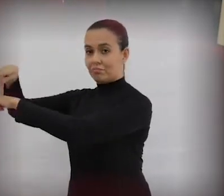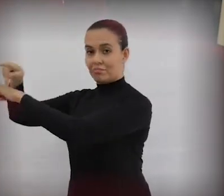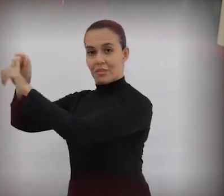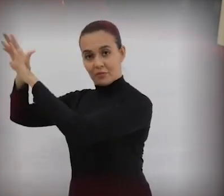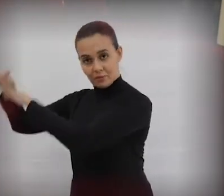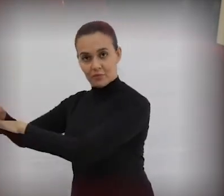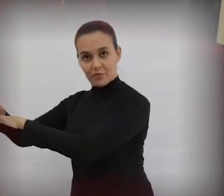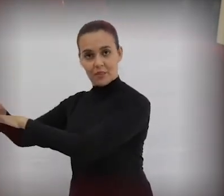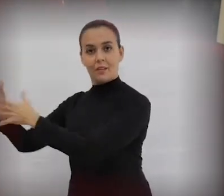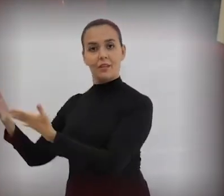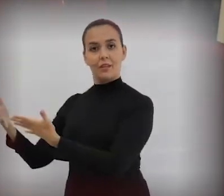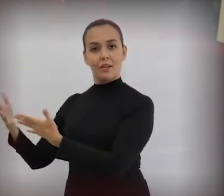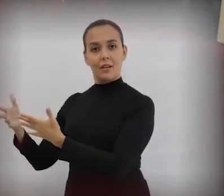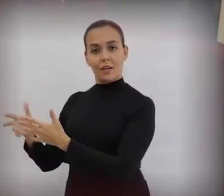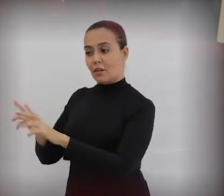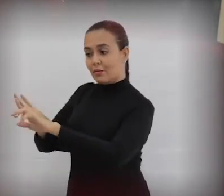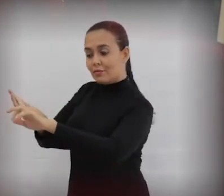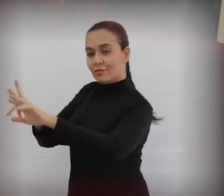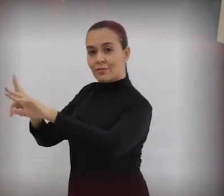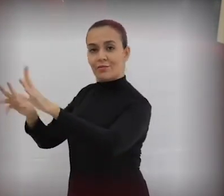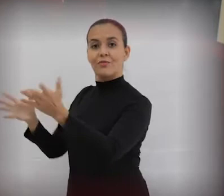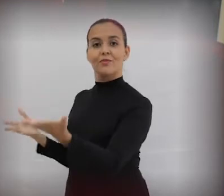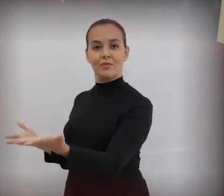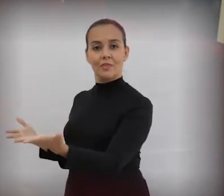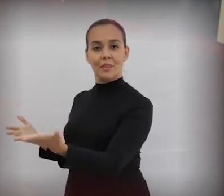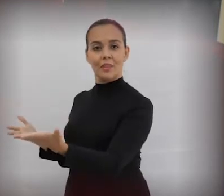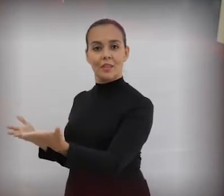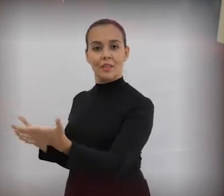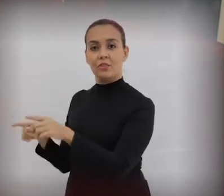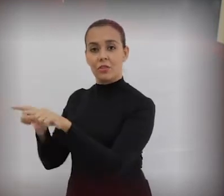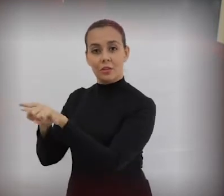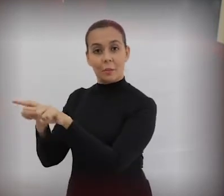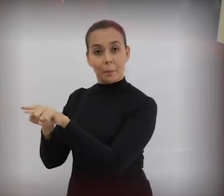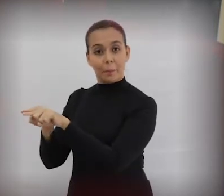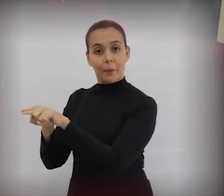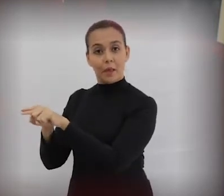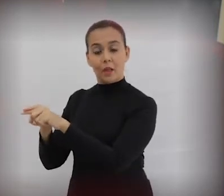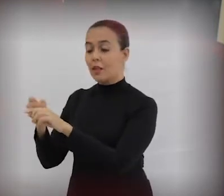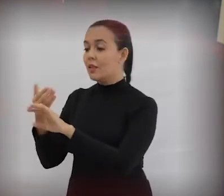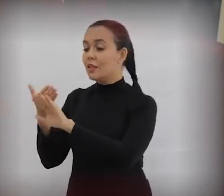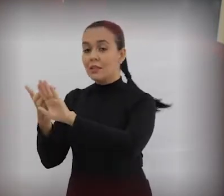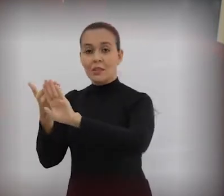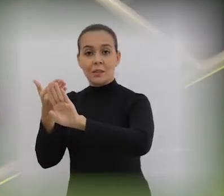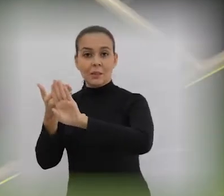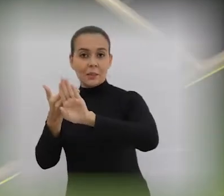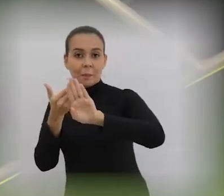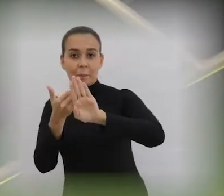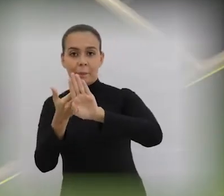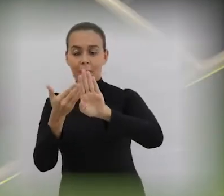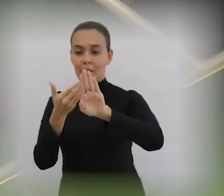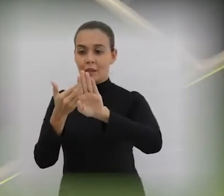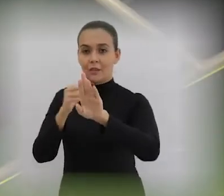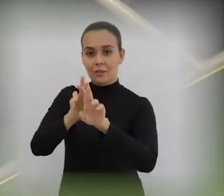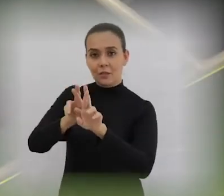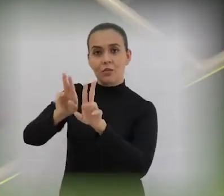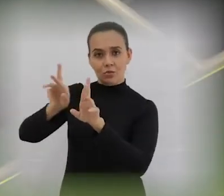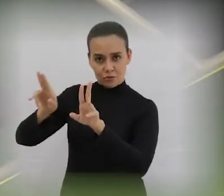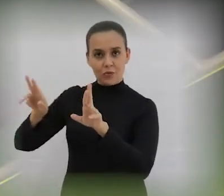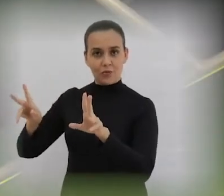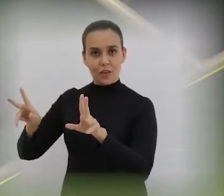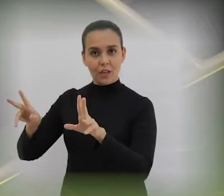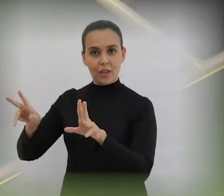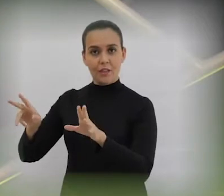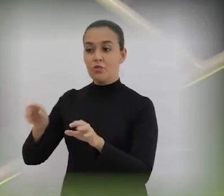É a restauração? Ou é a secessão? Secessão em relação a Castela, restauração em relação à